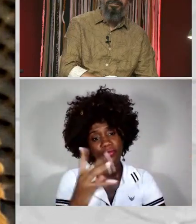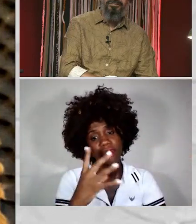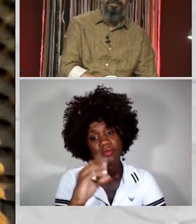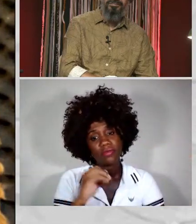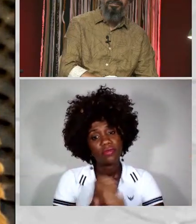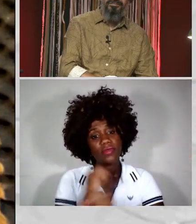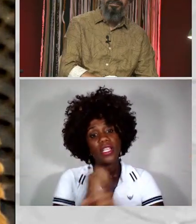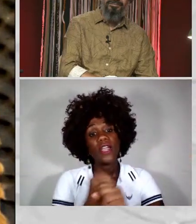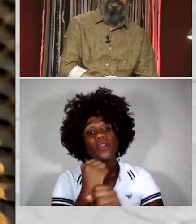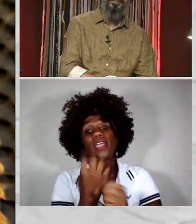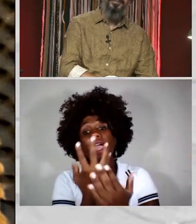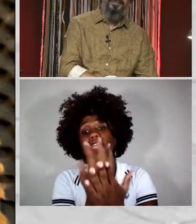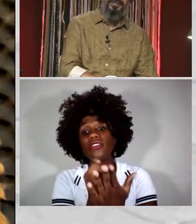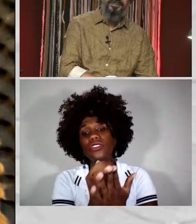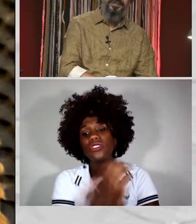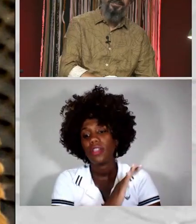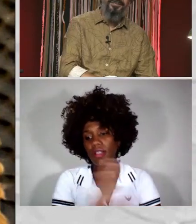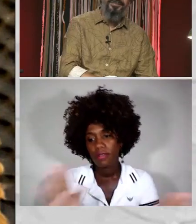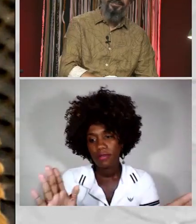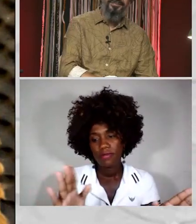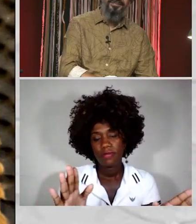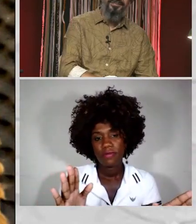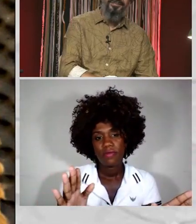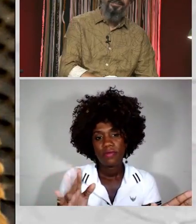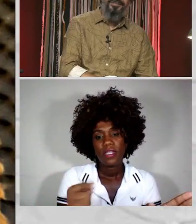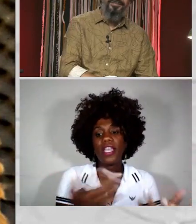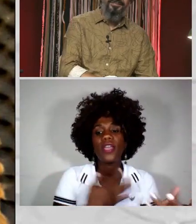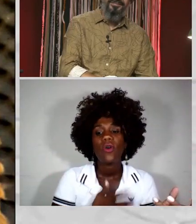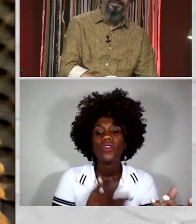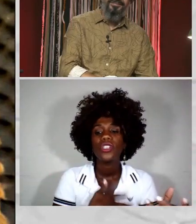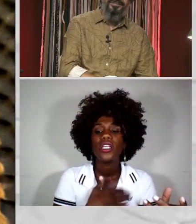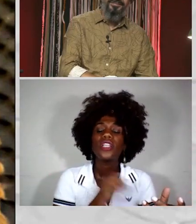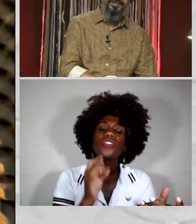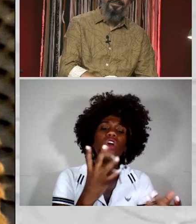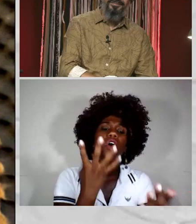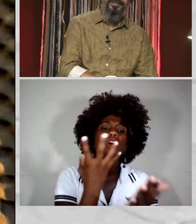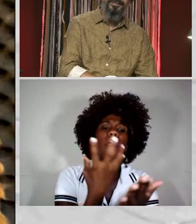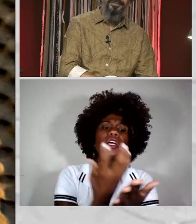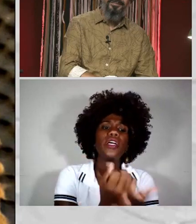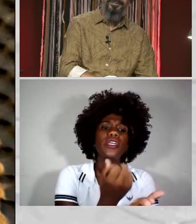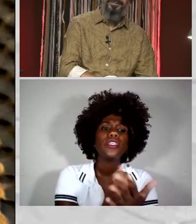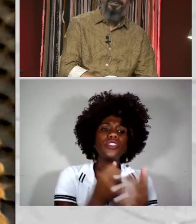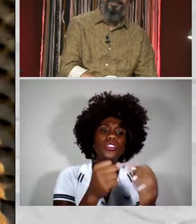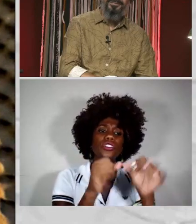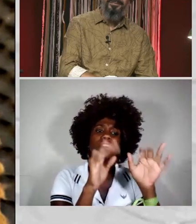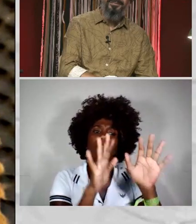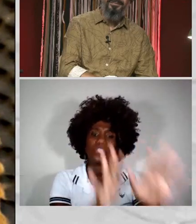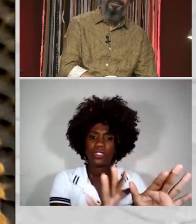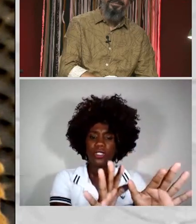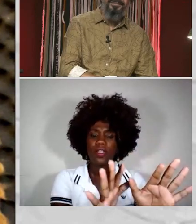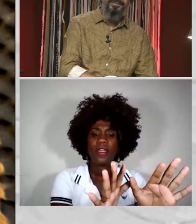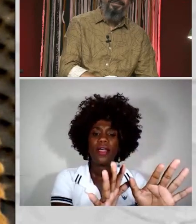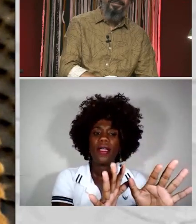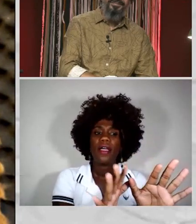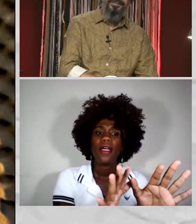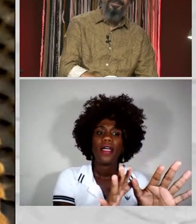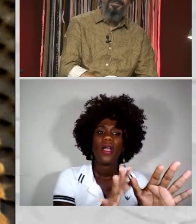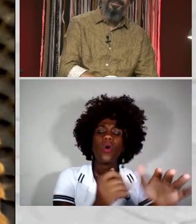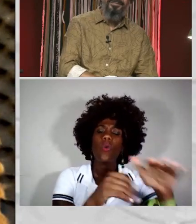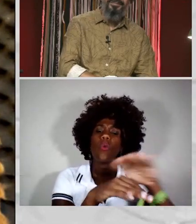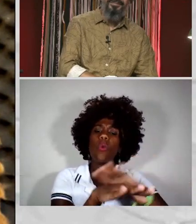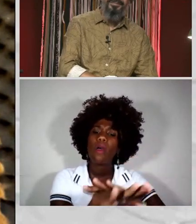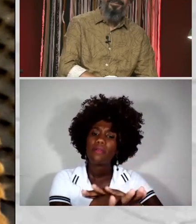de registrar. Eu gostaria de deixar isso